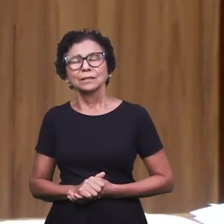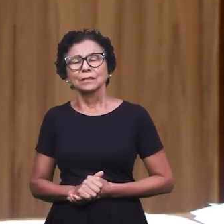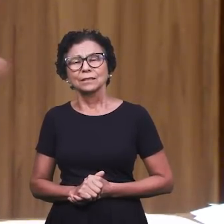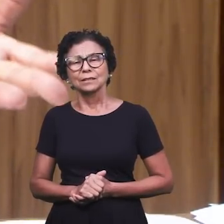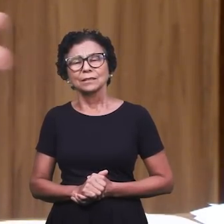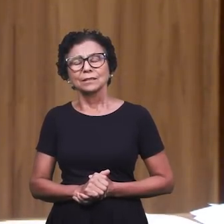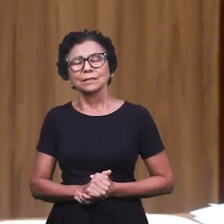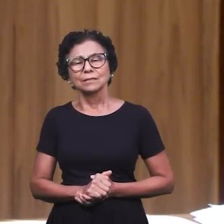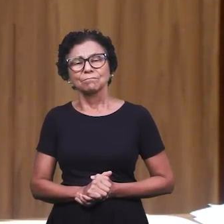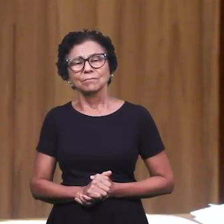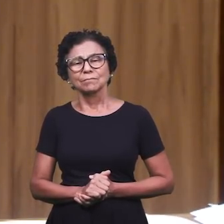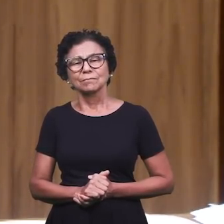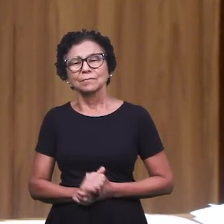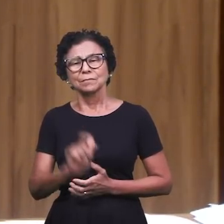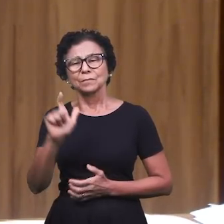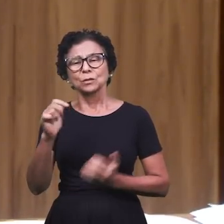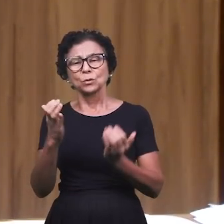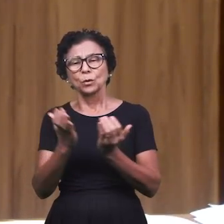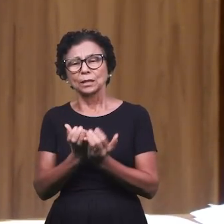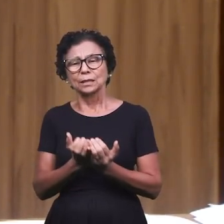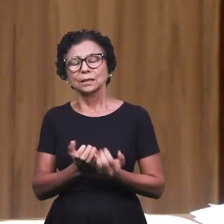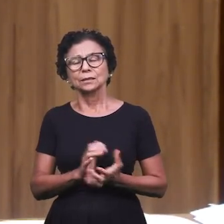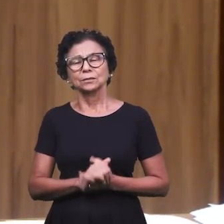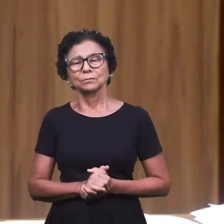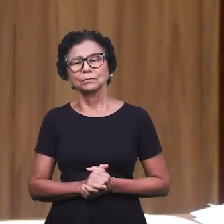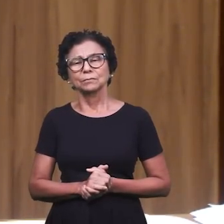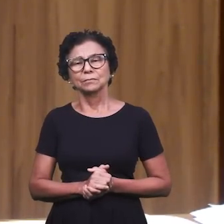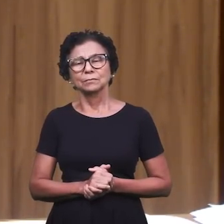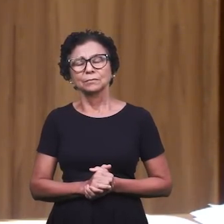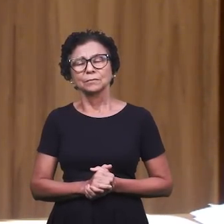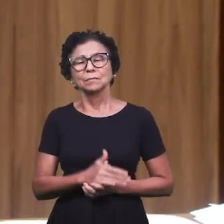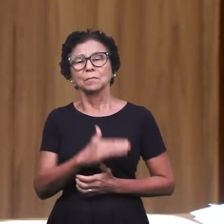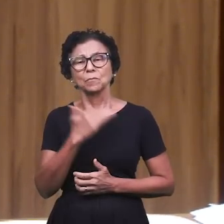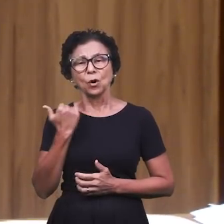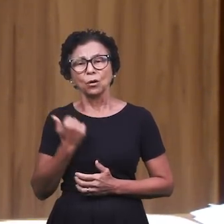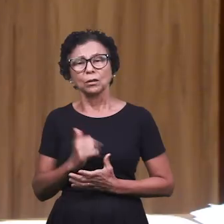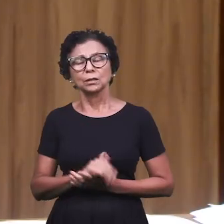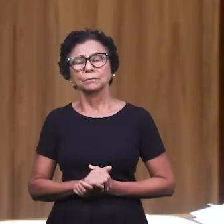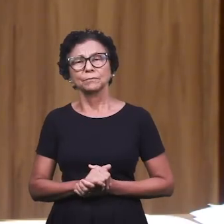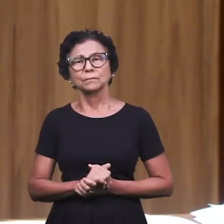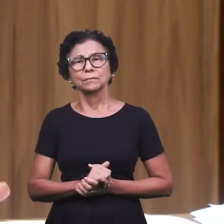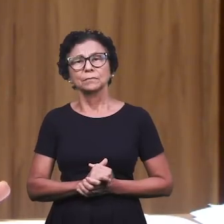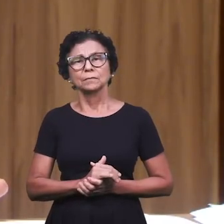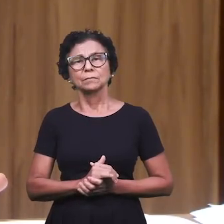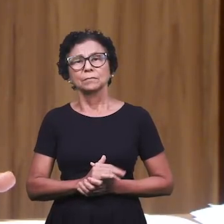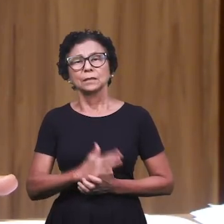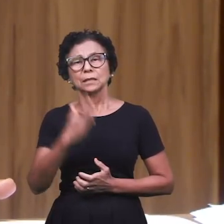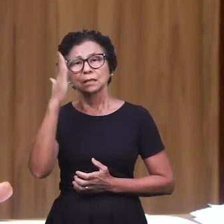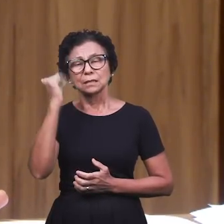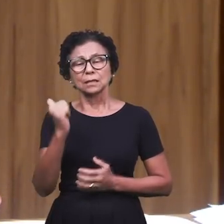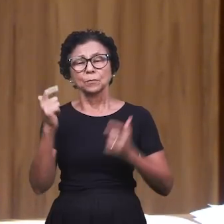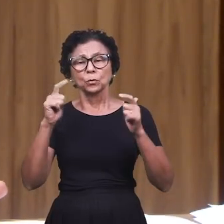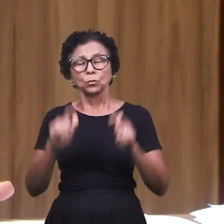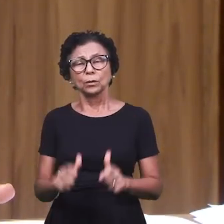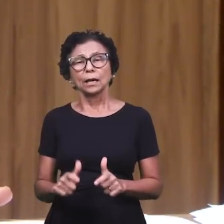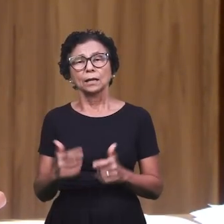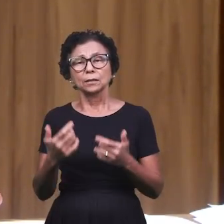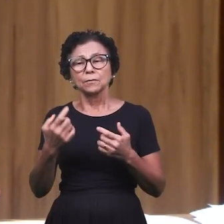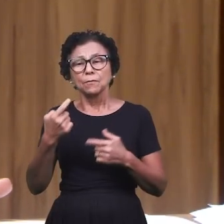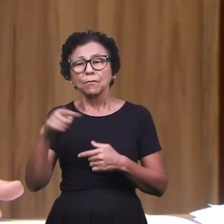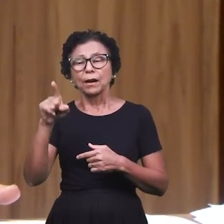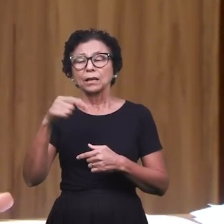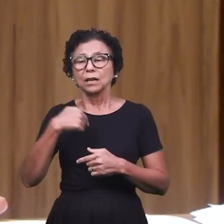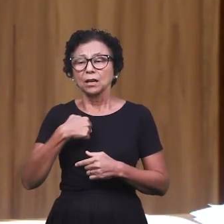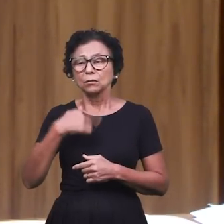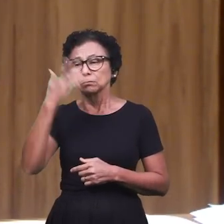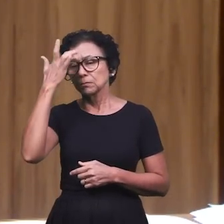vão. Eu não sei para onde eu vou, não creio em nada mesmo. É a pior coisa, uma vida sem fé é a pior coisa. Então, as pessoas,